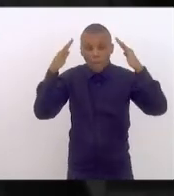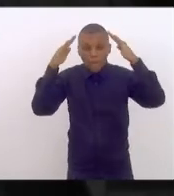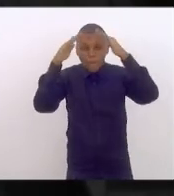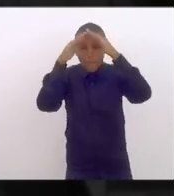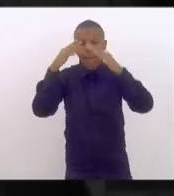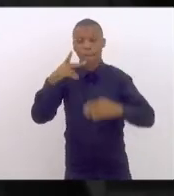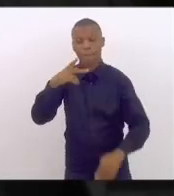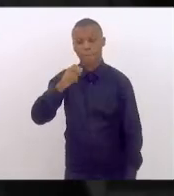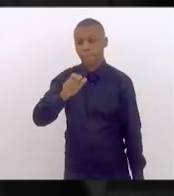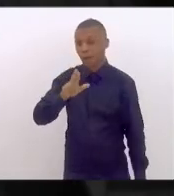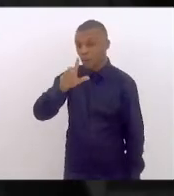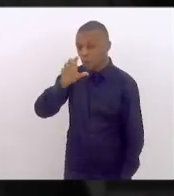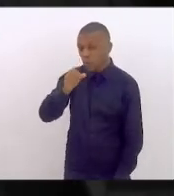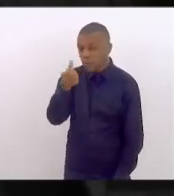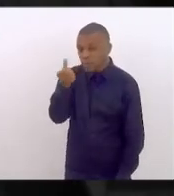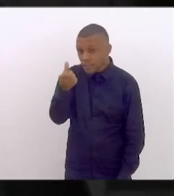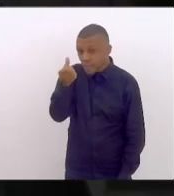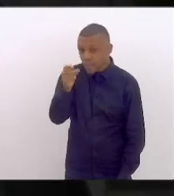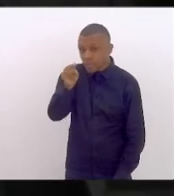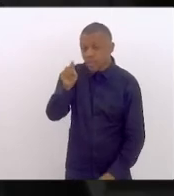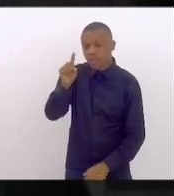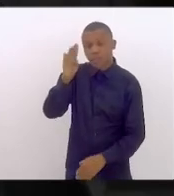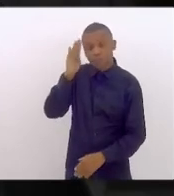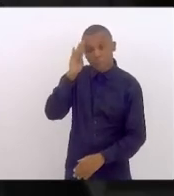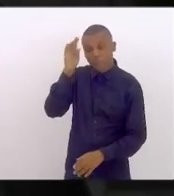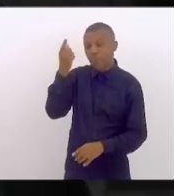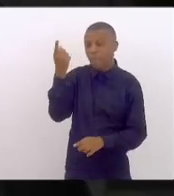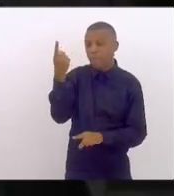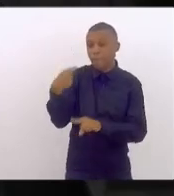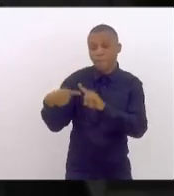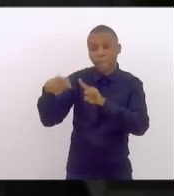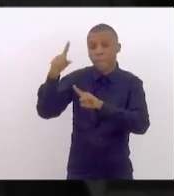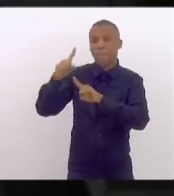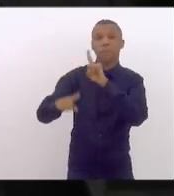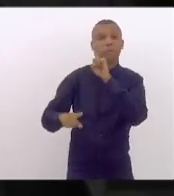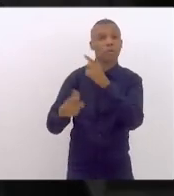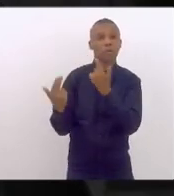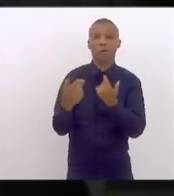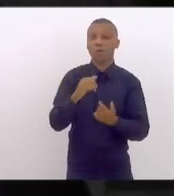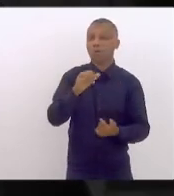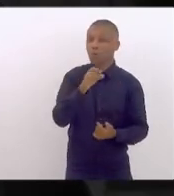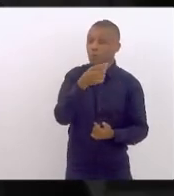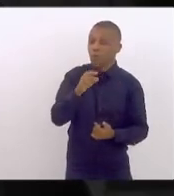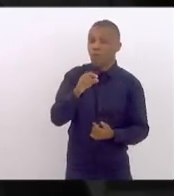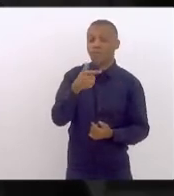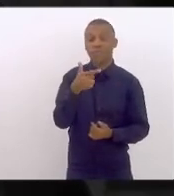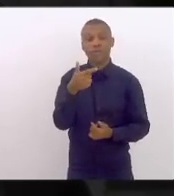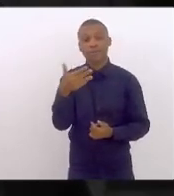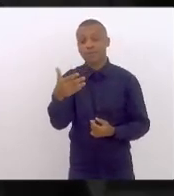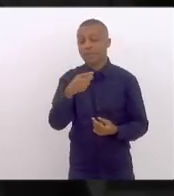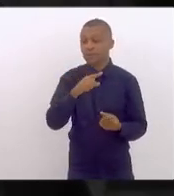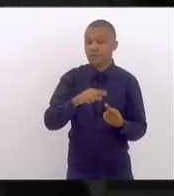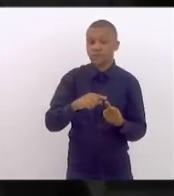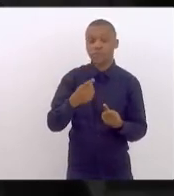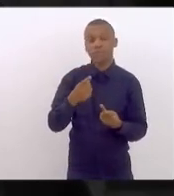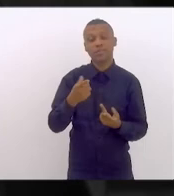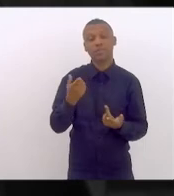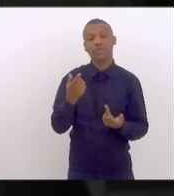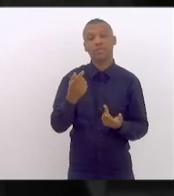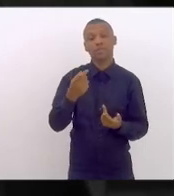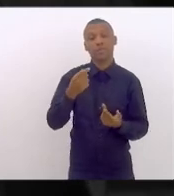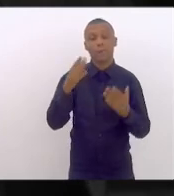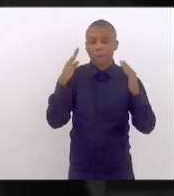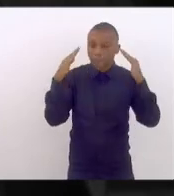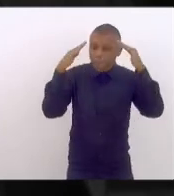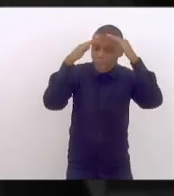que nem é dos papados a me ouvir mais progressistas não é como João 23 como agora do Papa Francisco mas Paulo Sexto fez